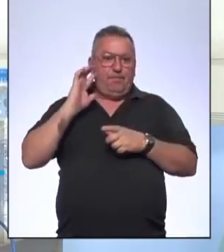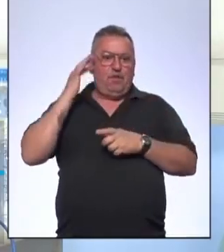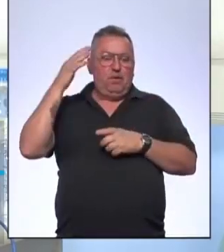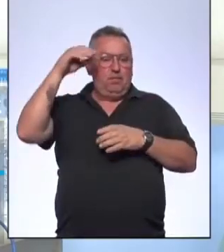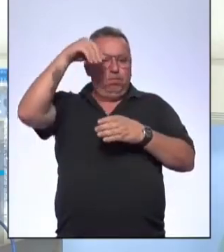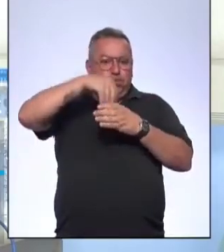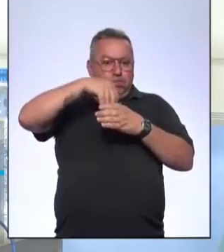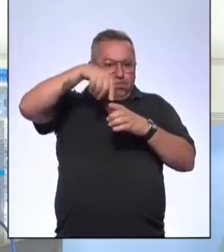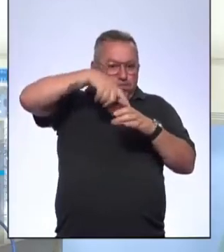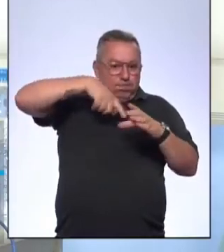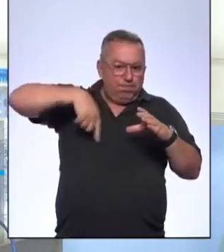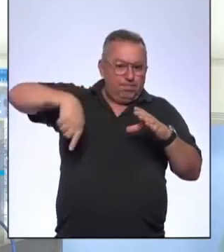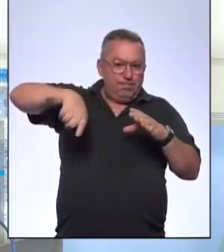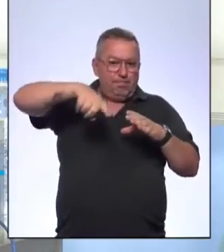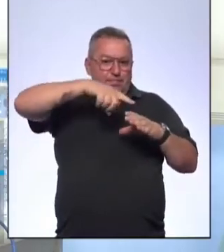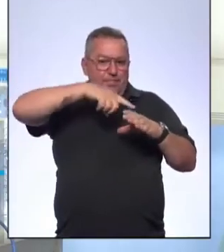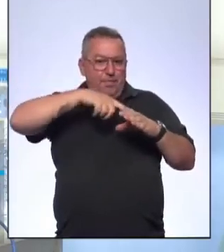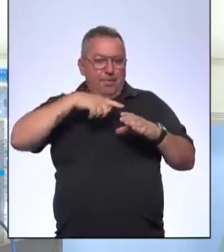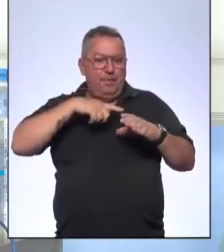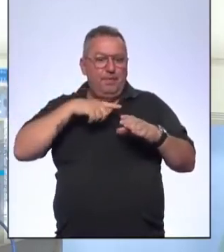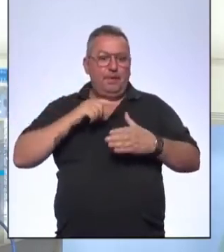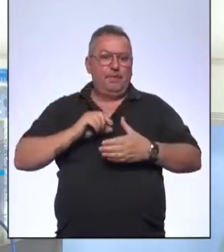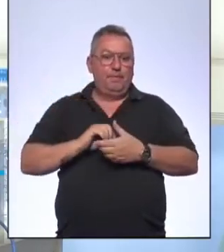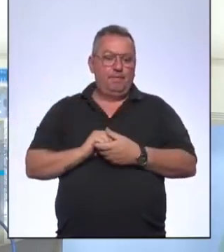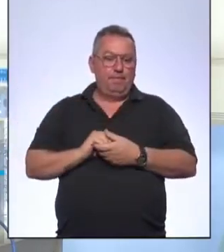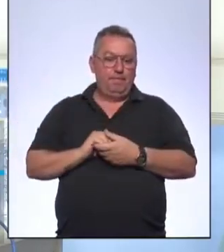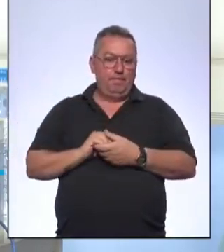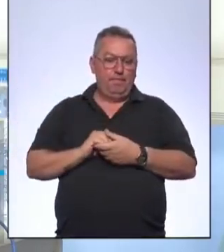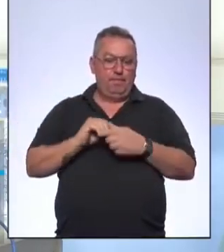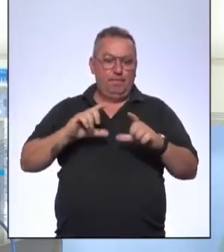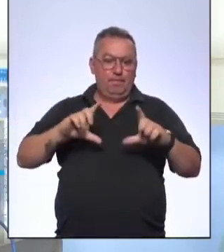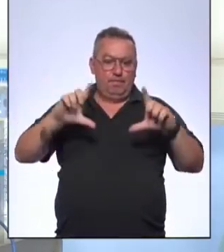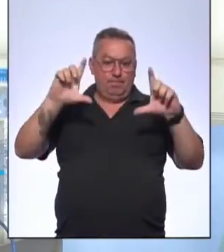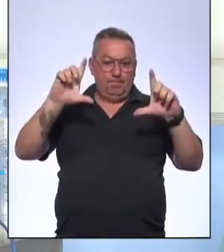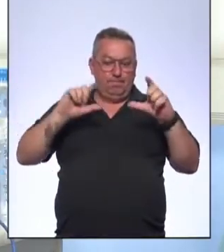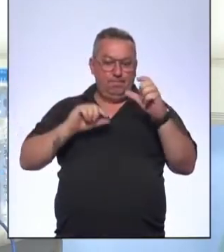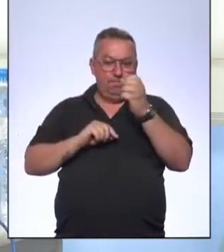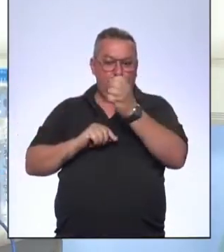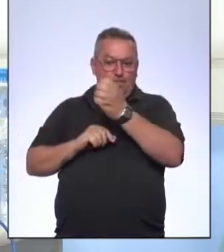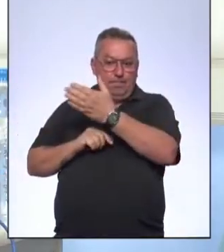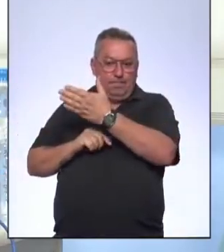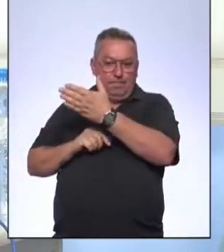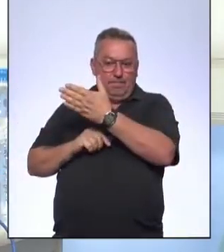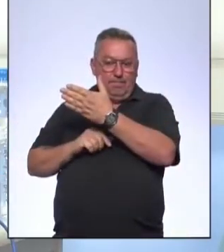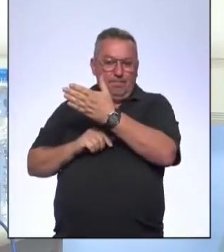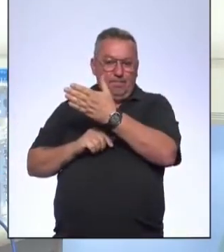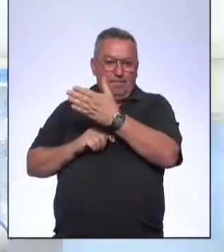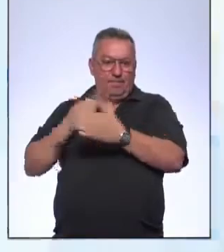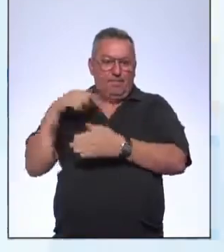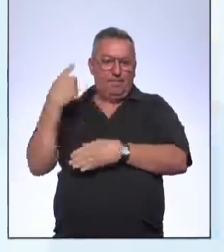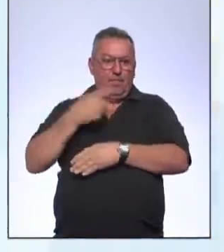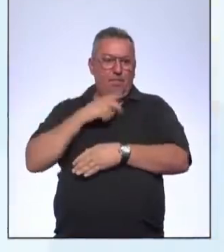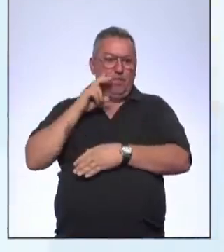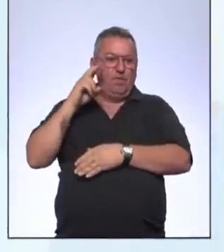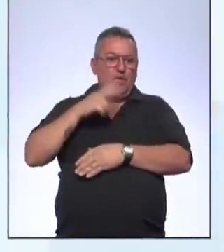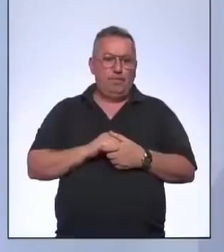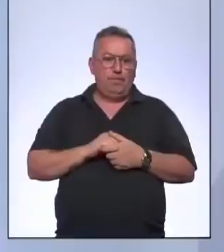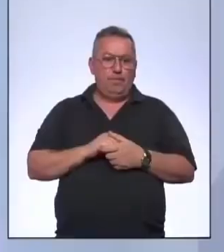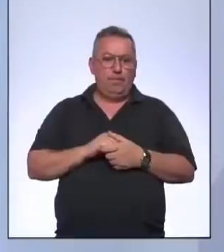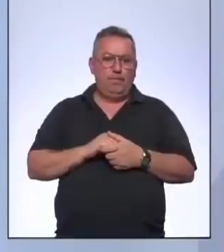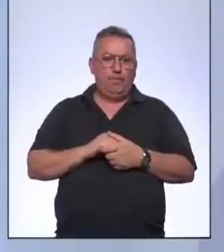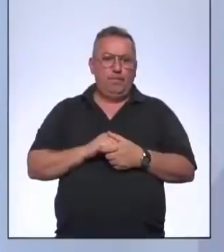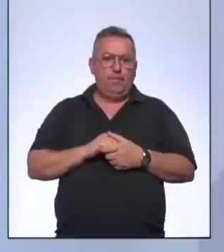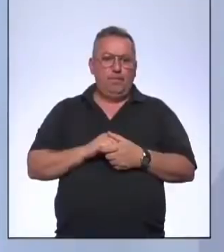no meio, né? Que nós temos como o círculo. Na tela de vocês vai aparecer o que nós vimos ontem, aquela construção que eu fiz com